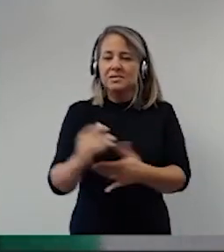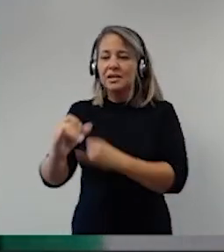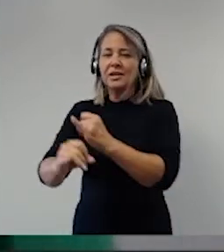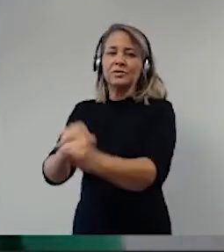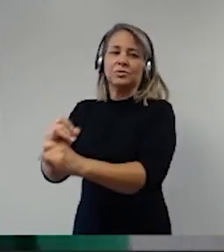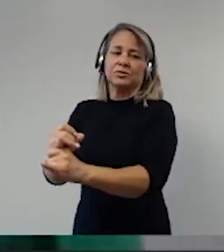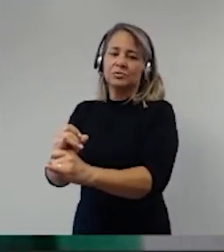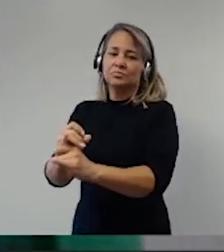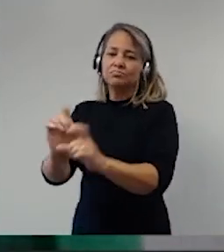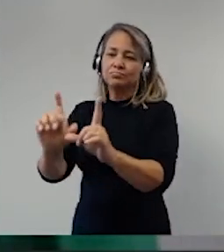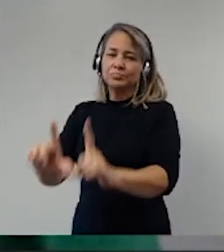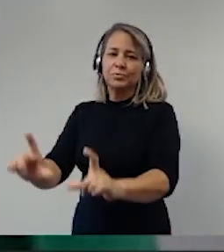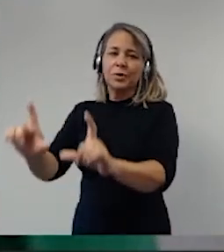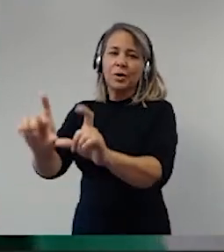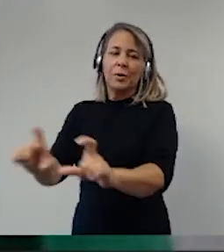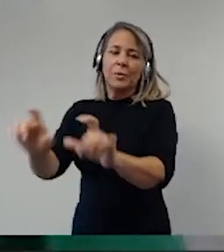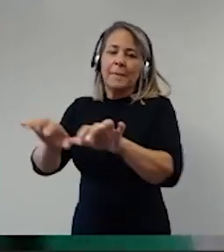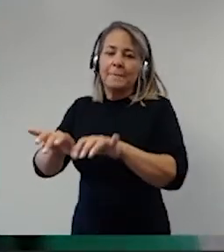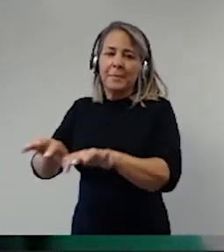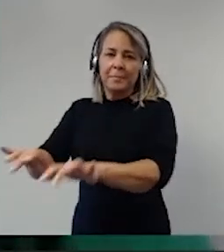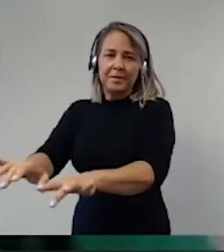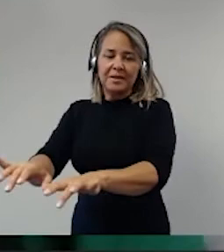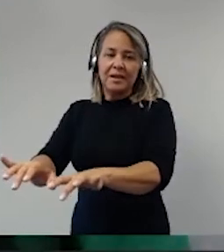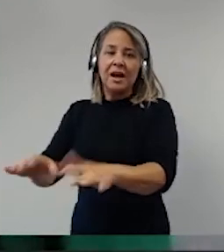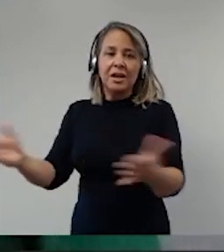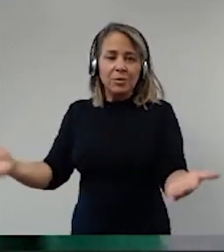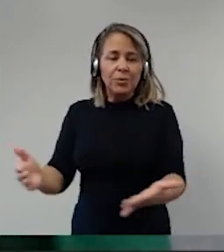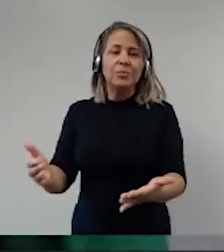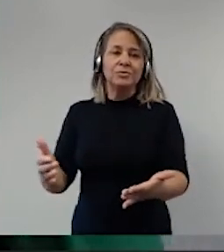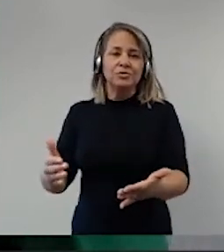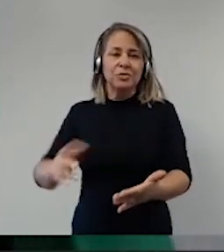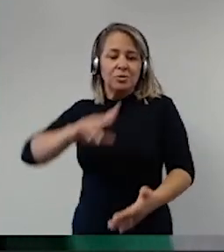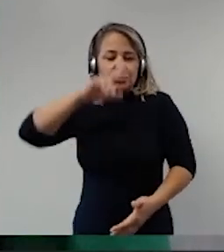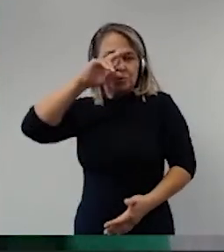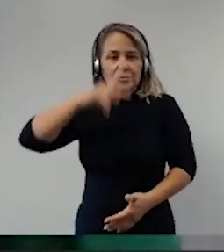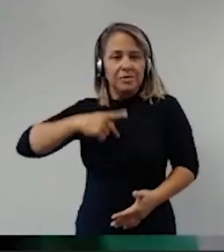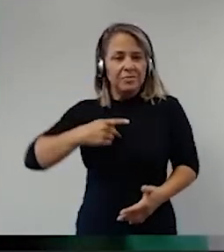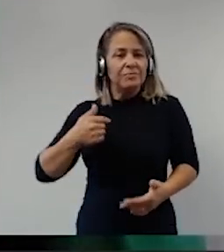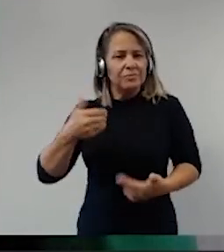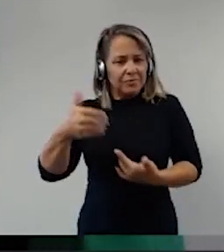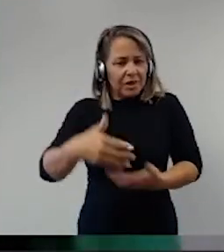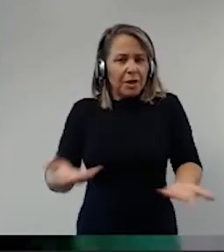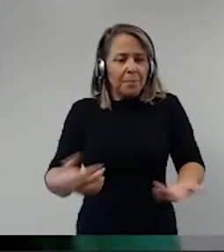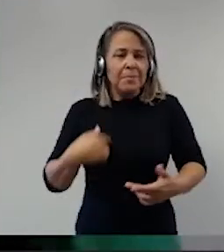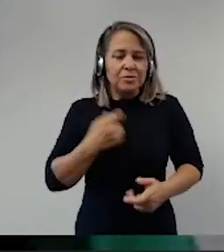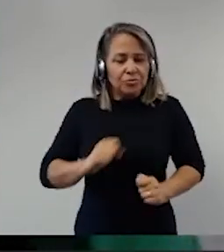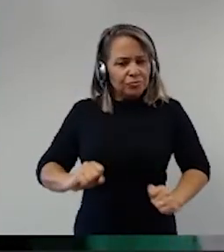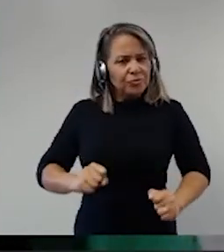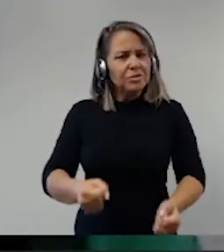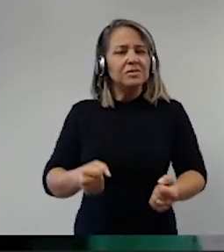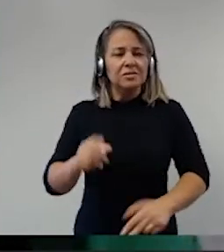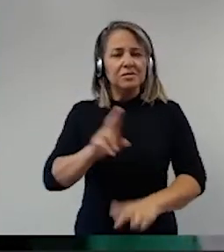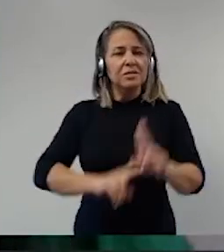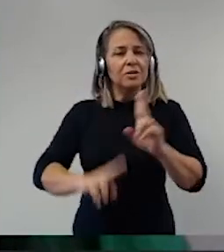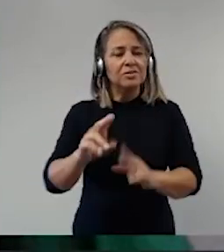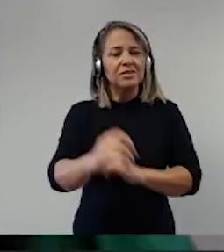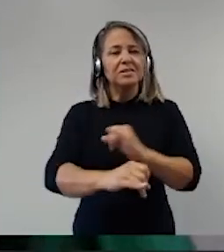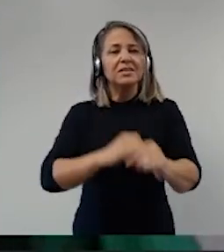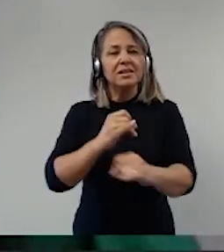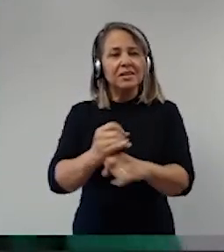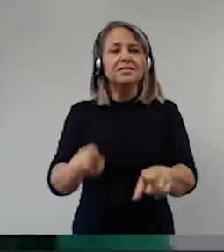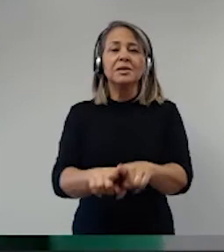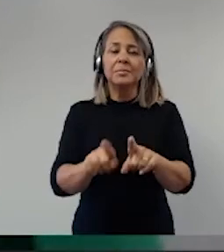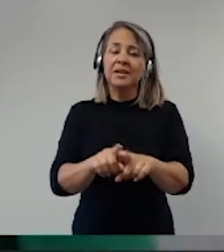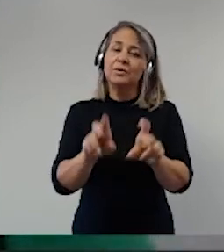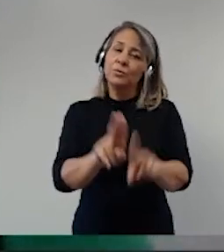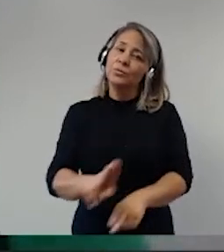pandemia ela veio necessariamente para nos forçar a utilizar a internet e para nos forçar a utilizar os meios eletrônicos.